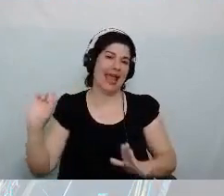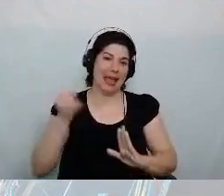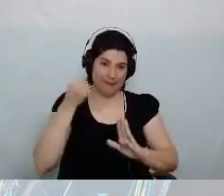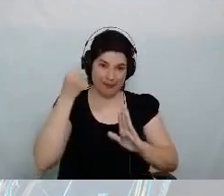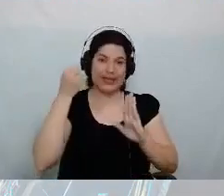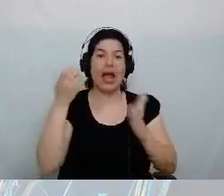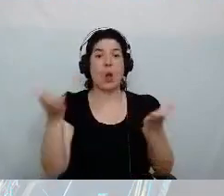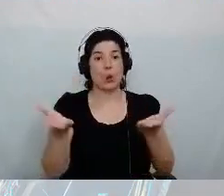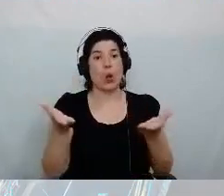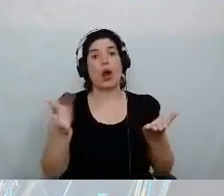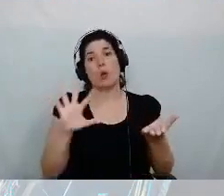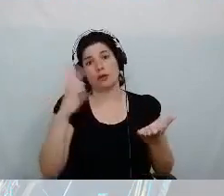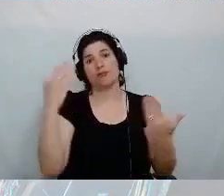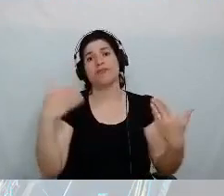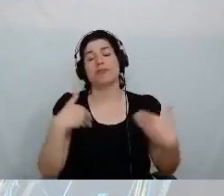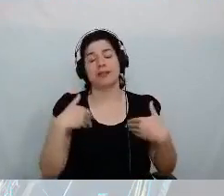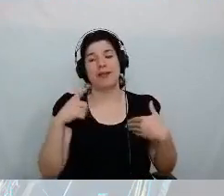comigo.